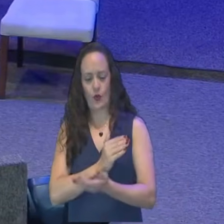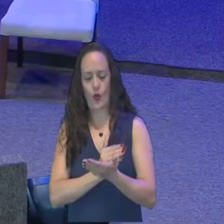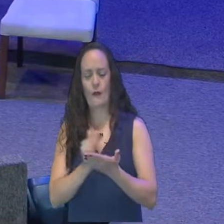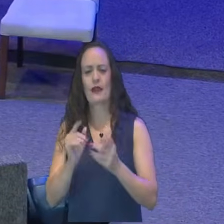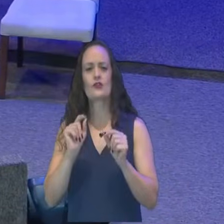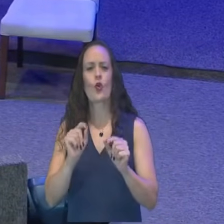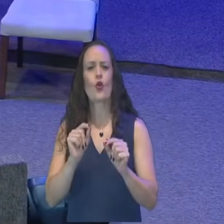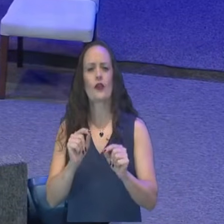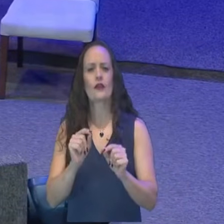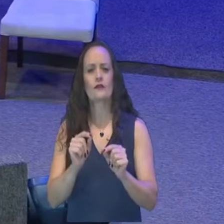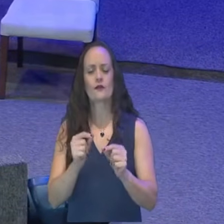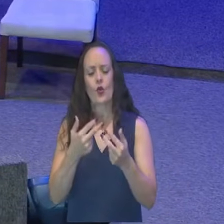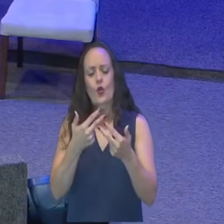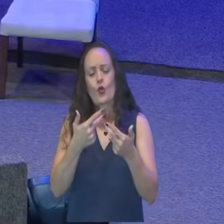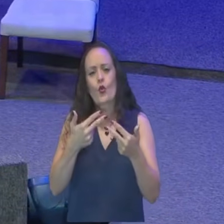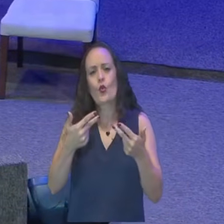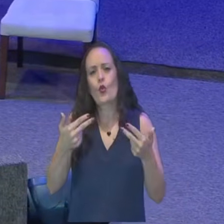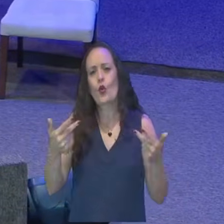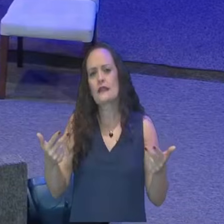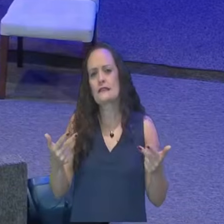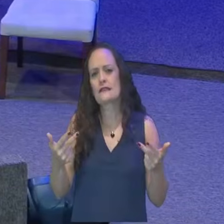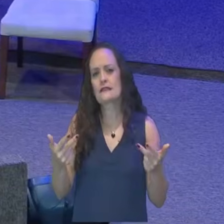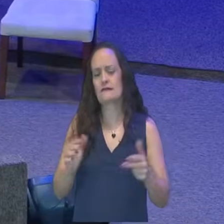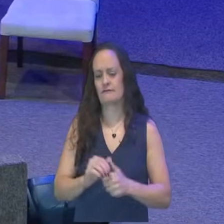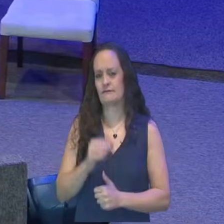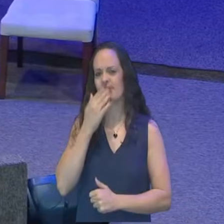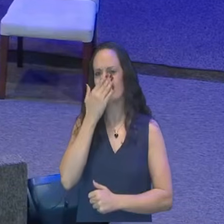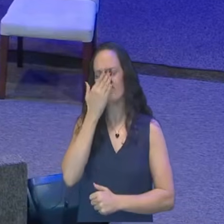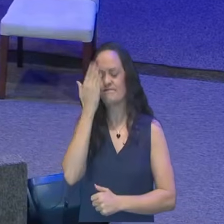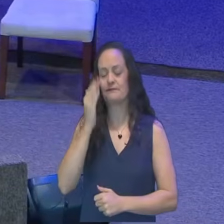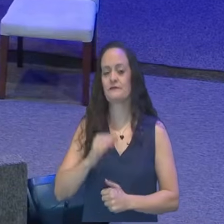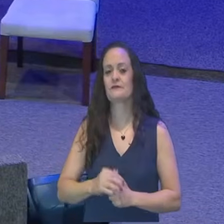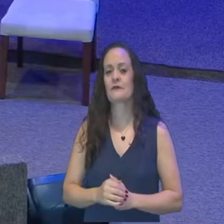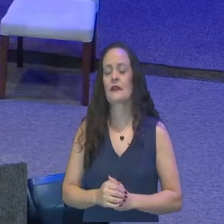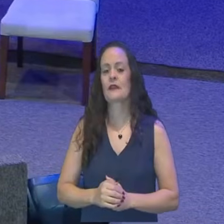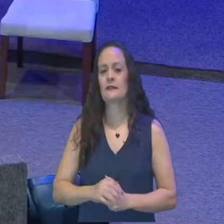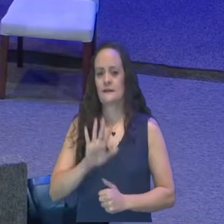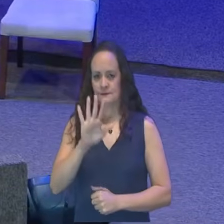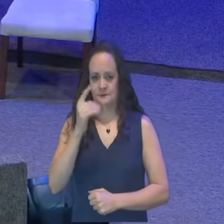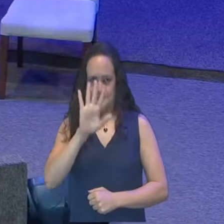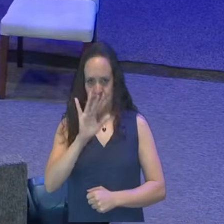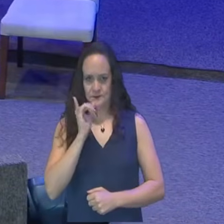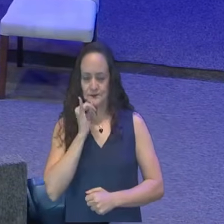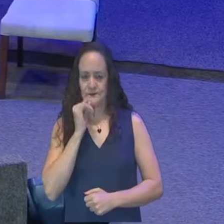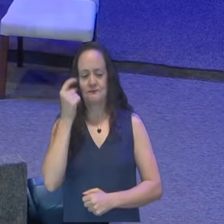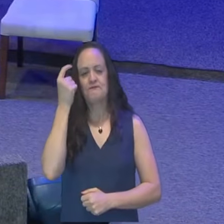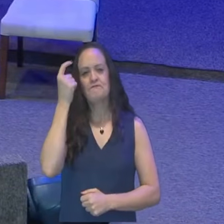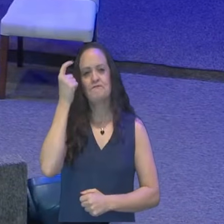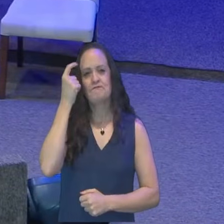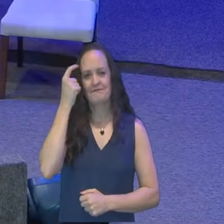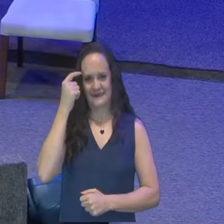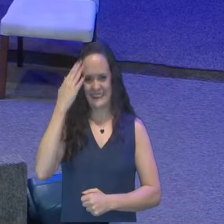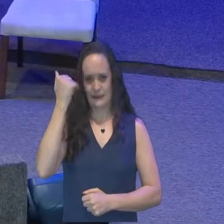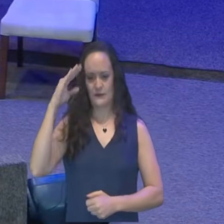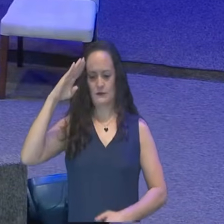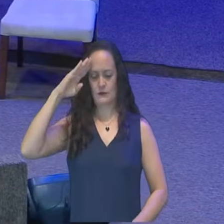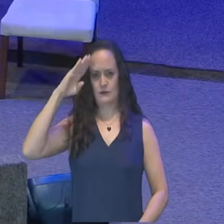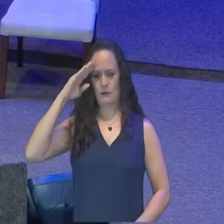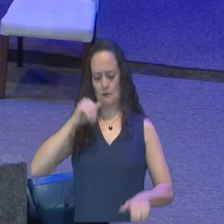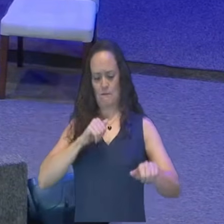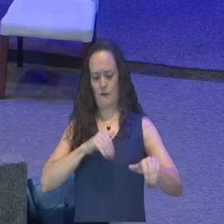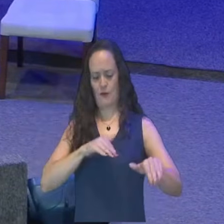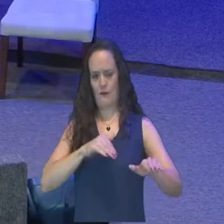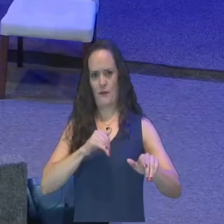com pequenos atos de subversão. Quando a gente pensa na linguagem militar, um